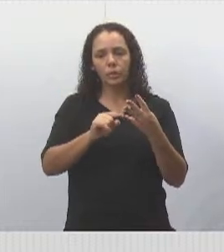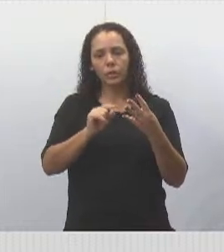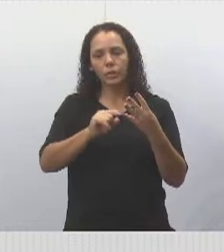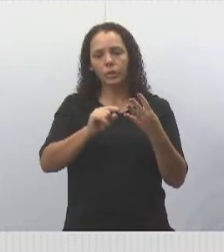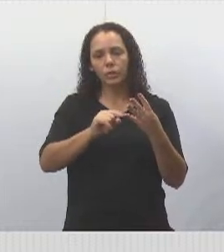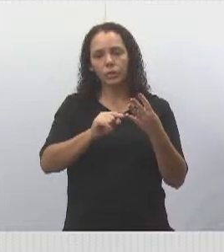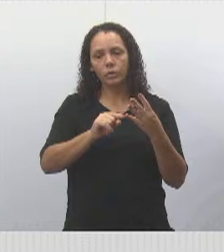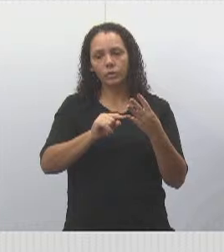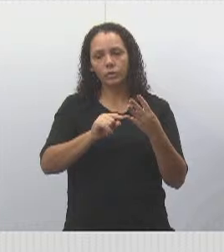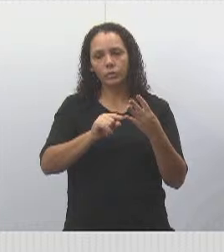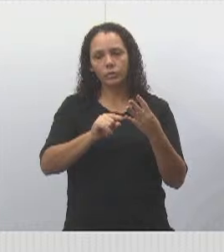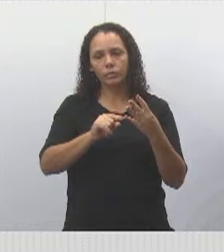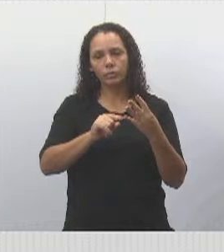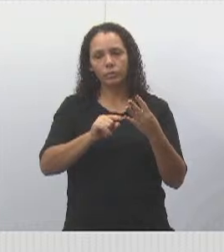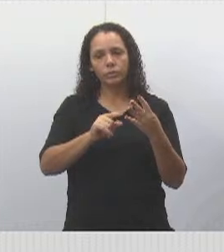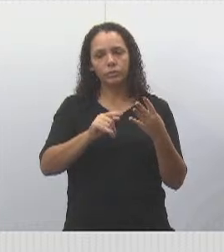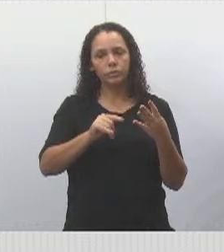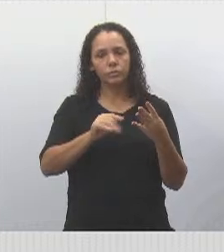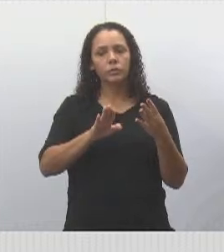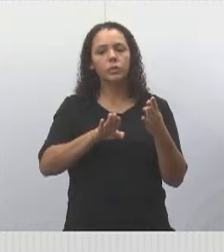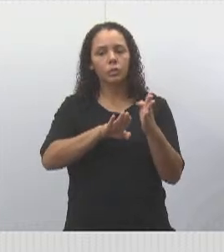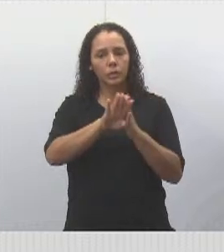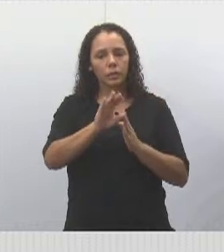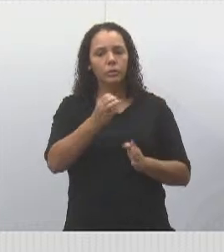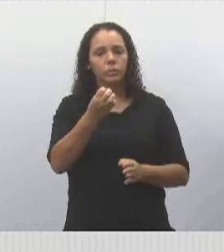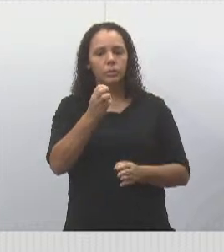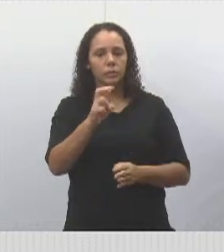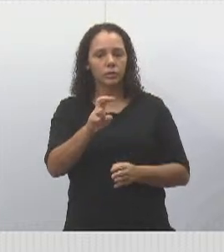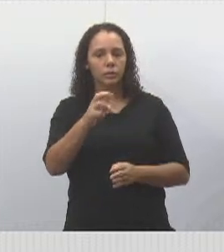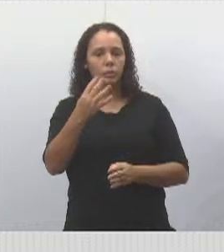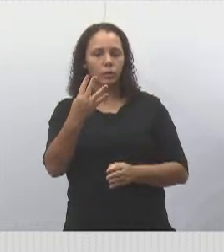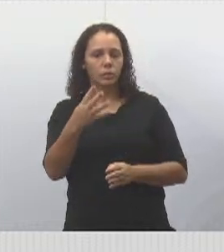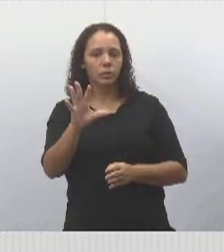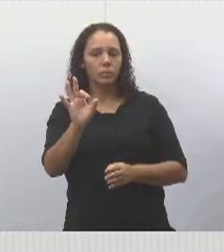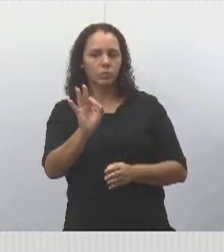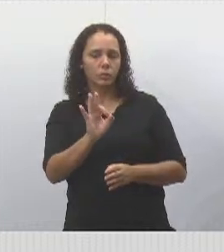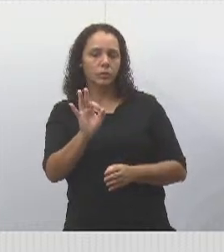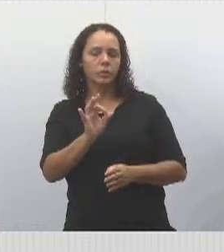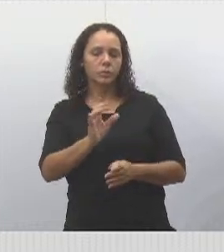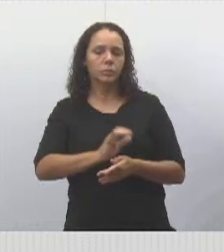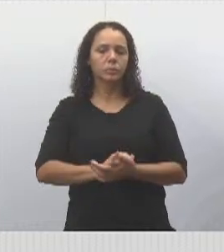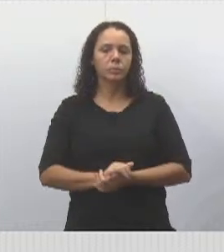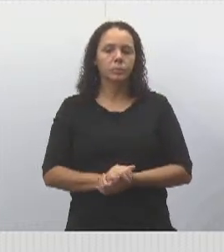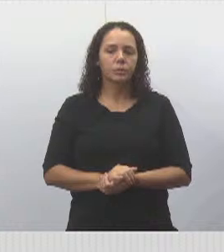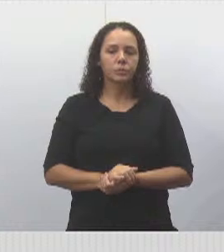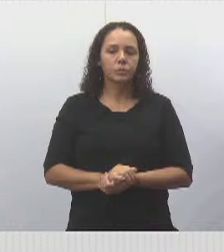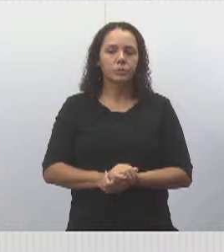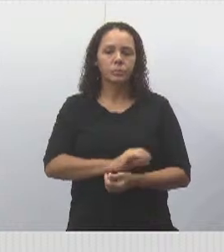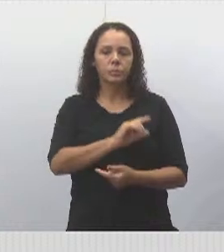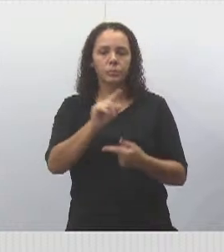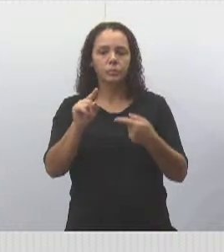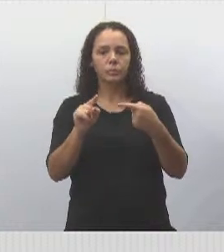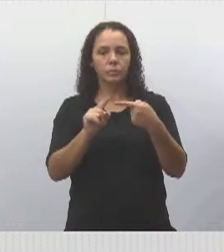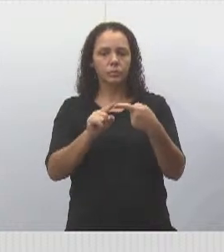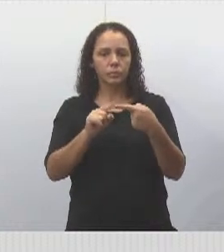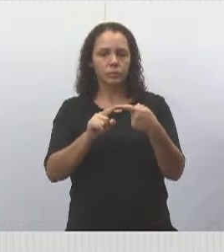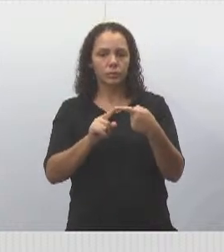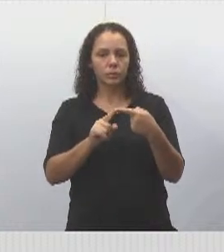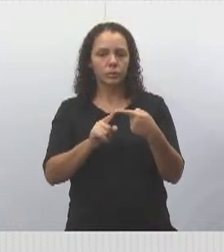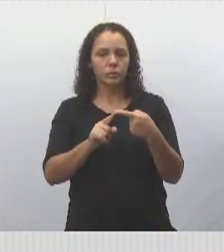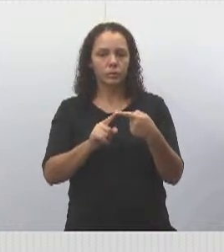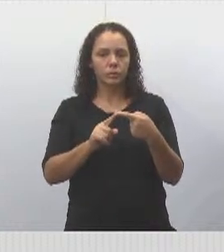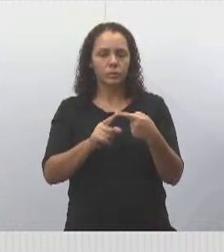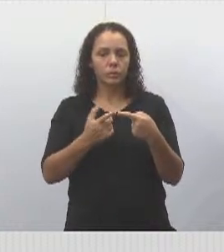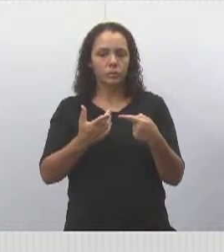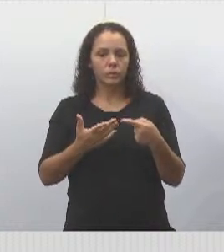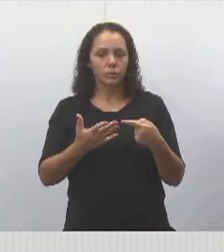200. E a procuradoria é um acréscimo de 54%, chegando em 7 milhões e 400. Pode passar. Os demais